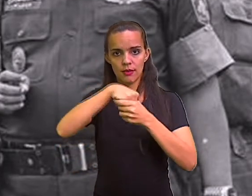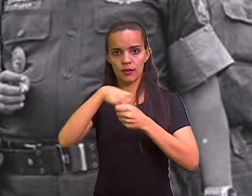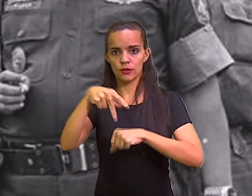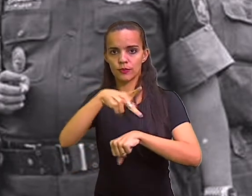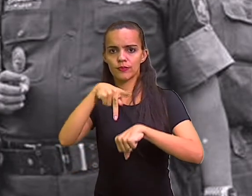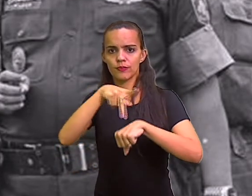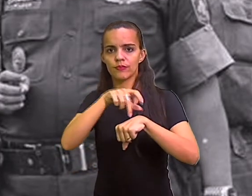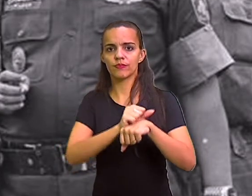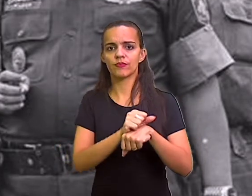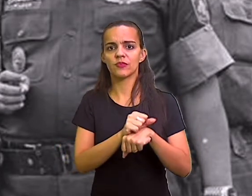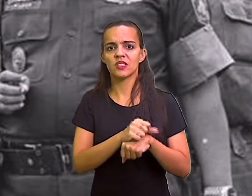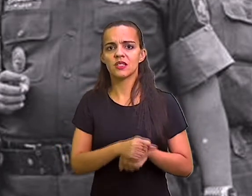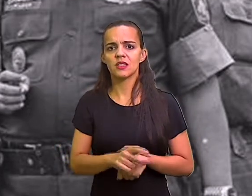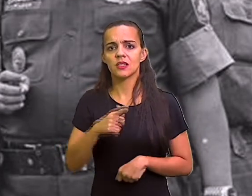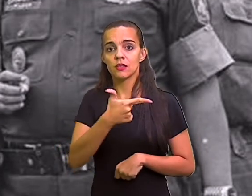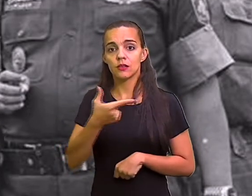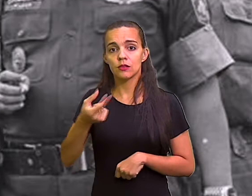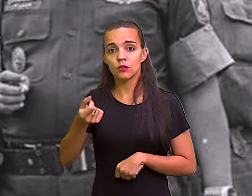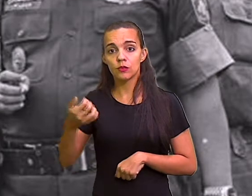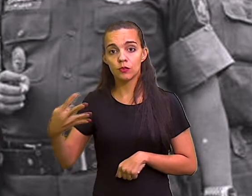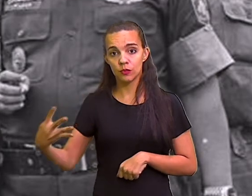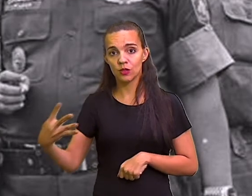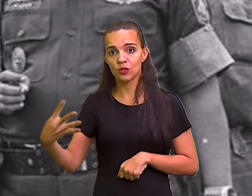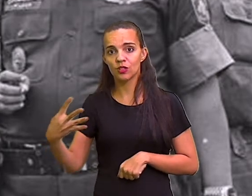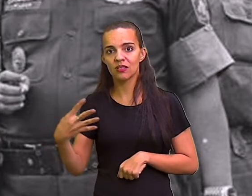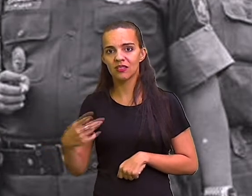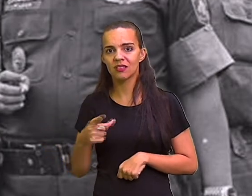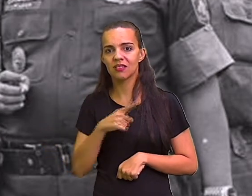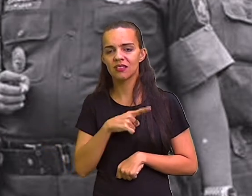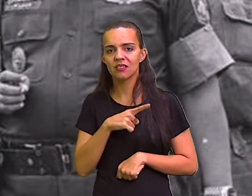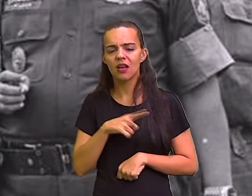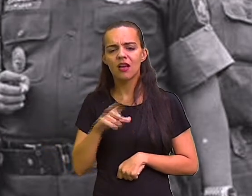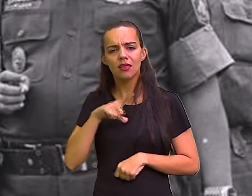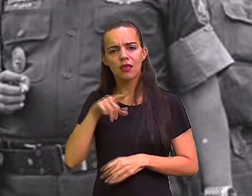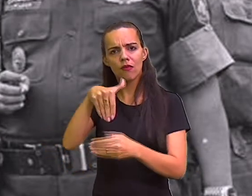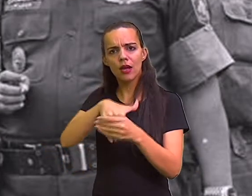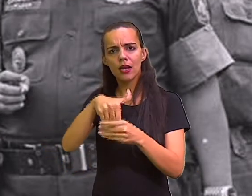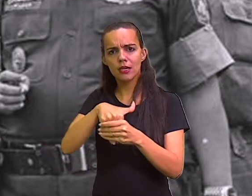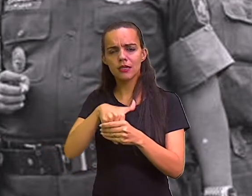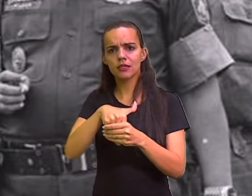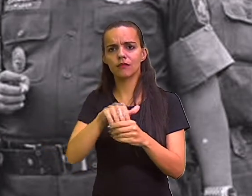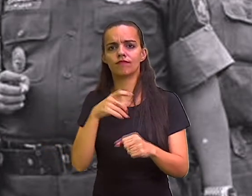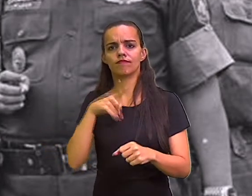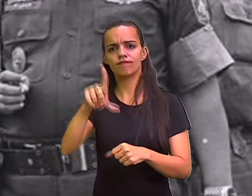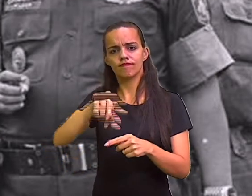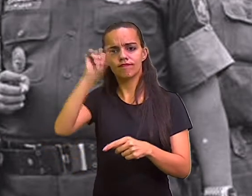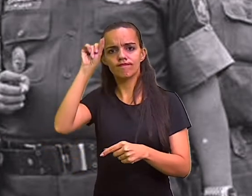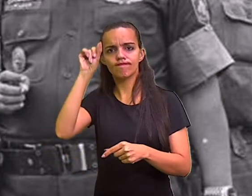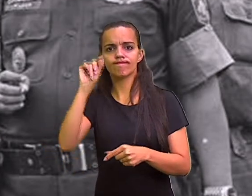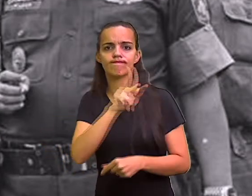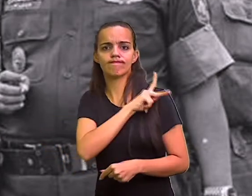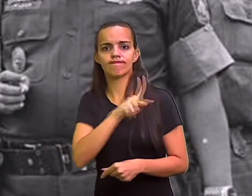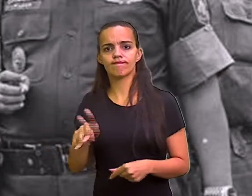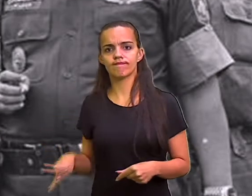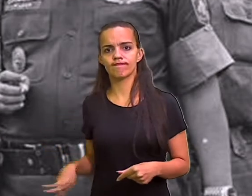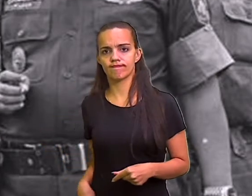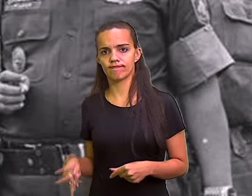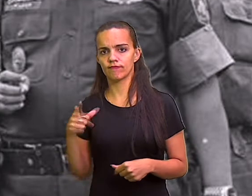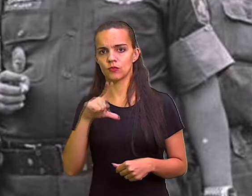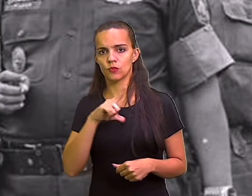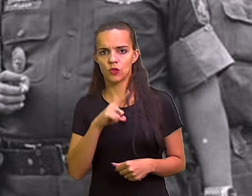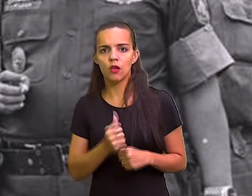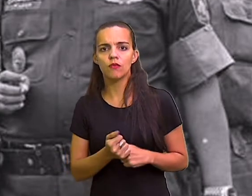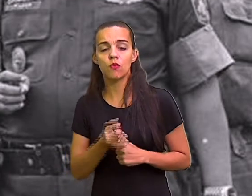Em 2004, nas primeiras eleições diretas, foi eleito o presidente Susilo